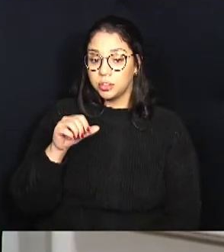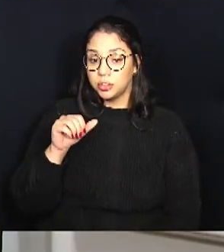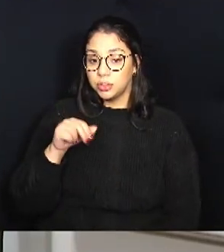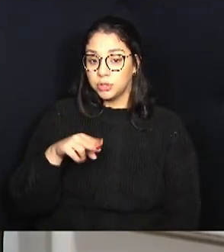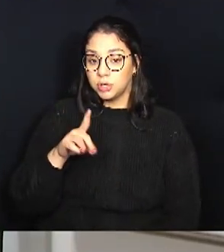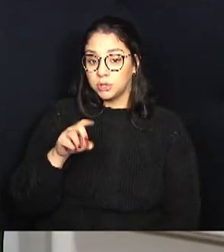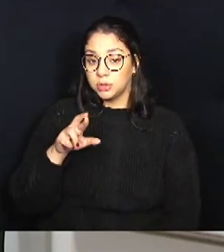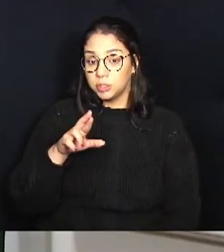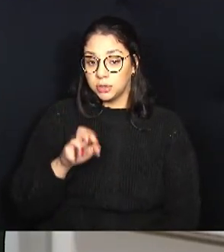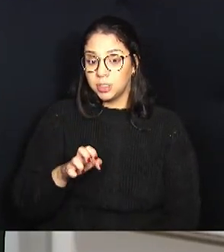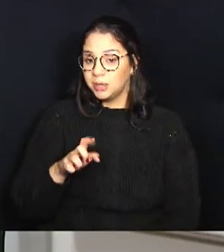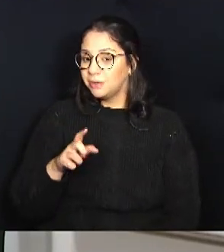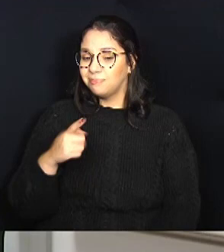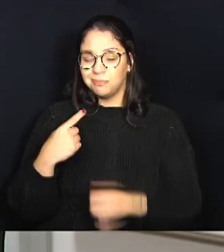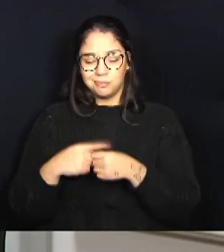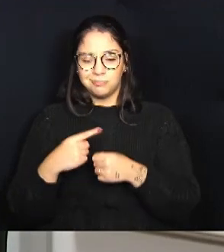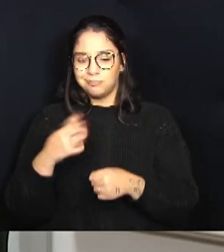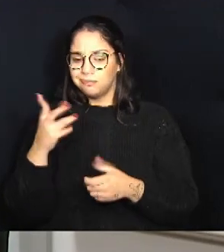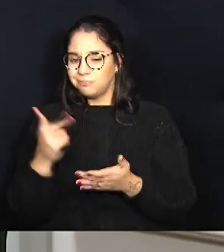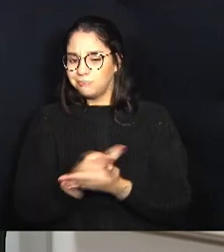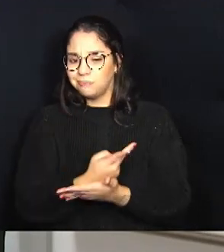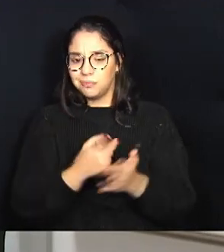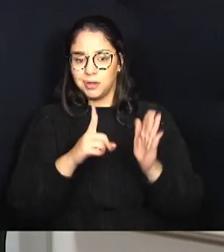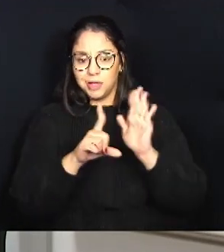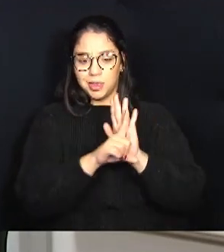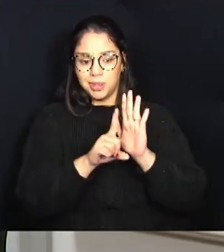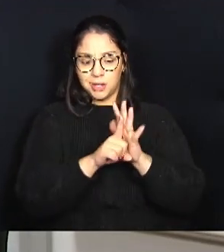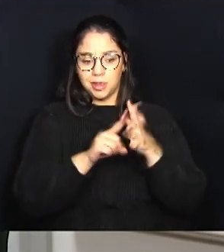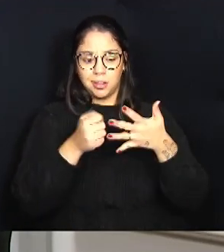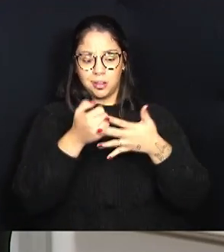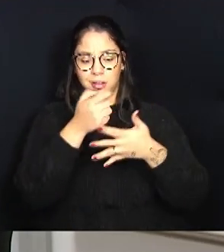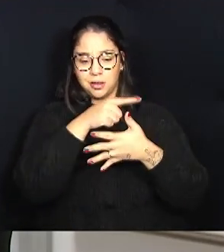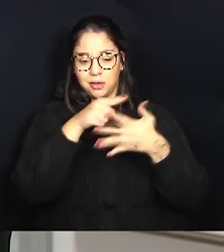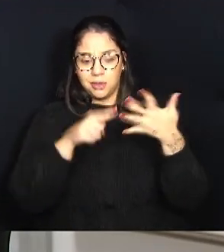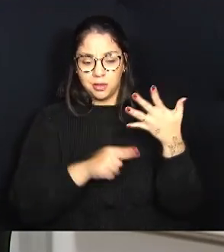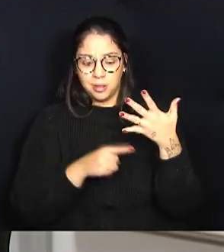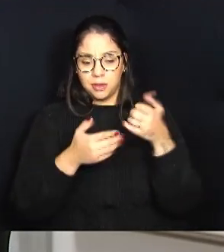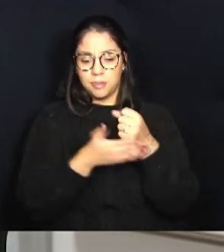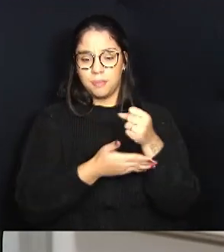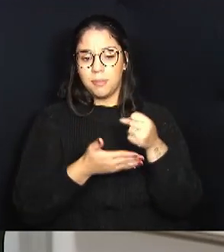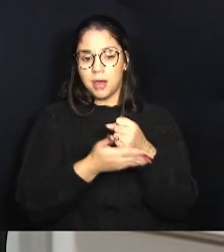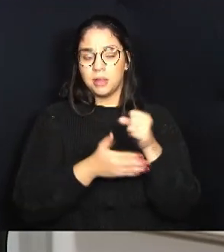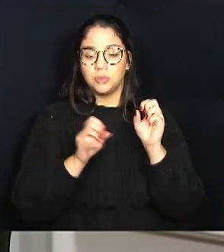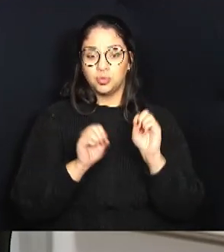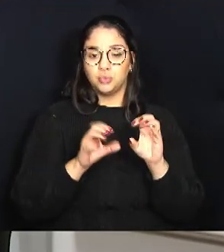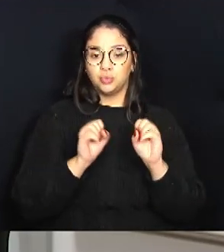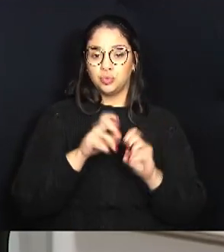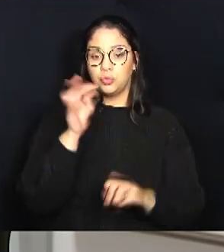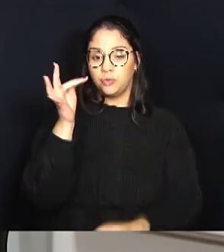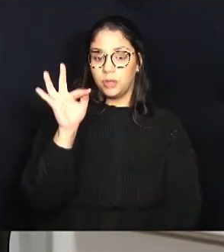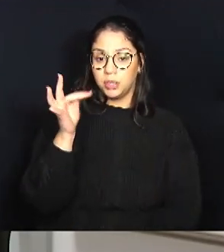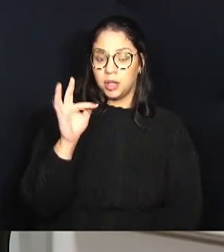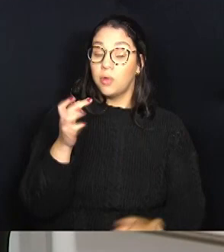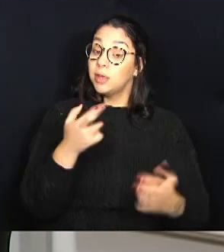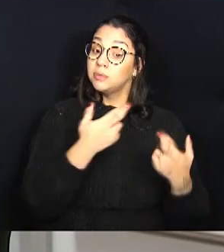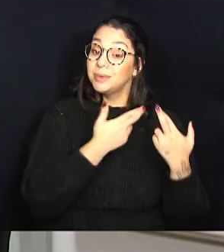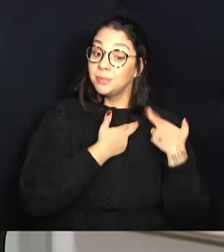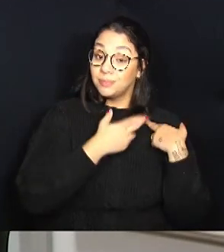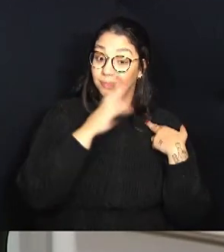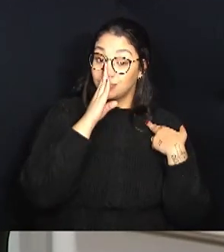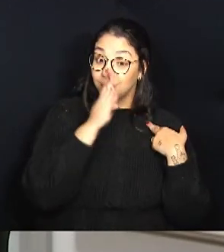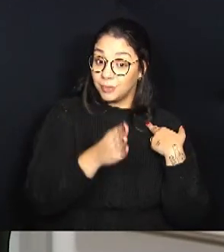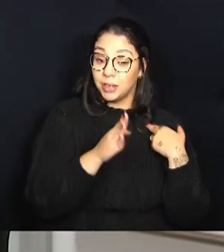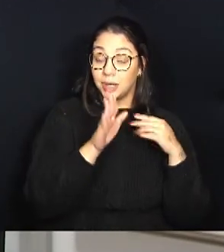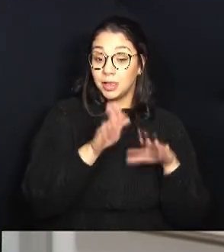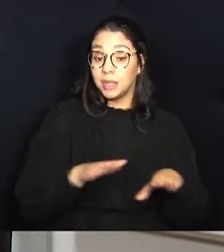irregular e conta que a Lei de Diretrizes e Bases da Educação Nacional determina que a responsabilidade direta pela